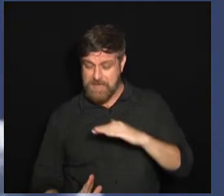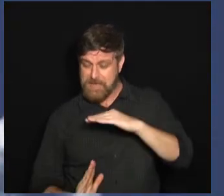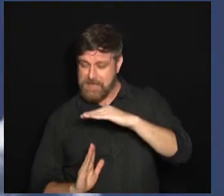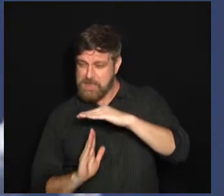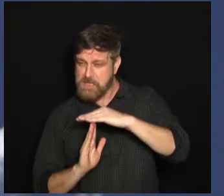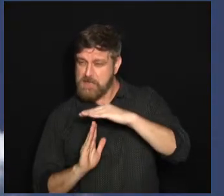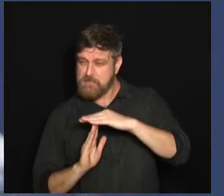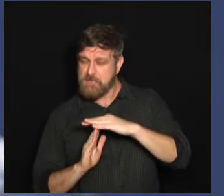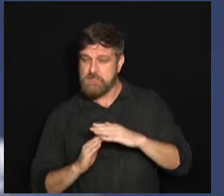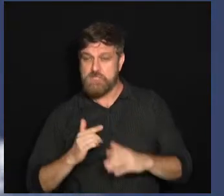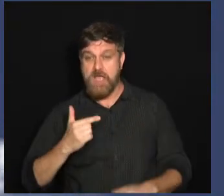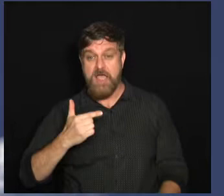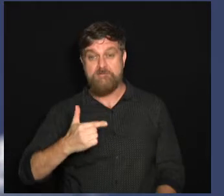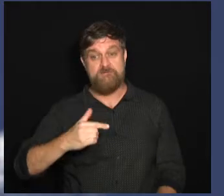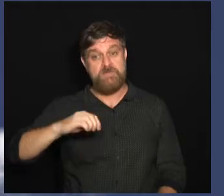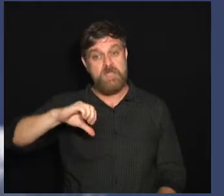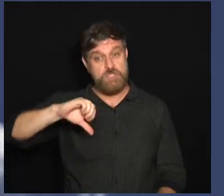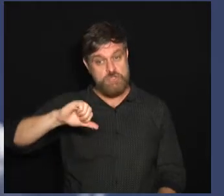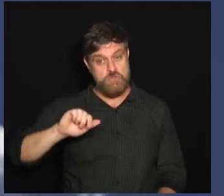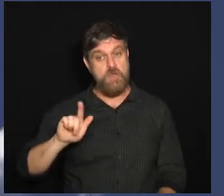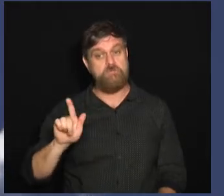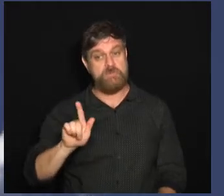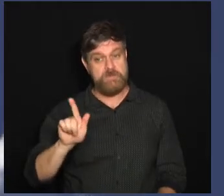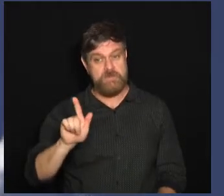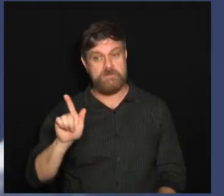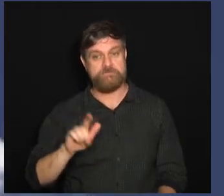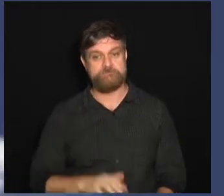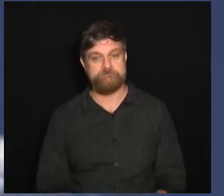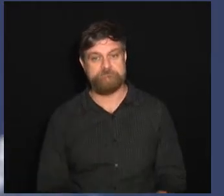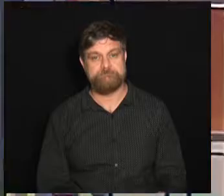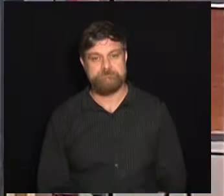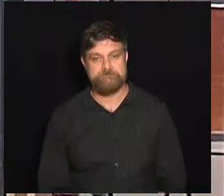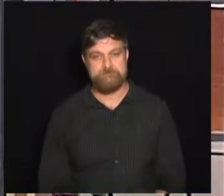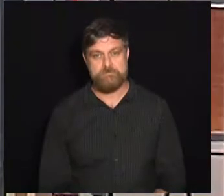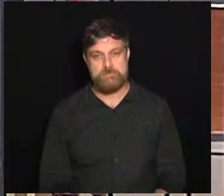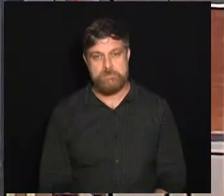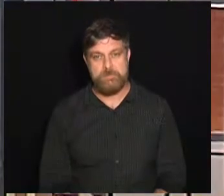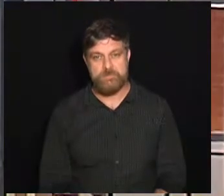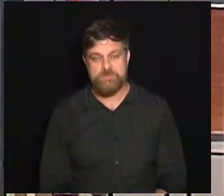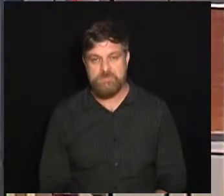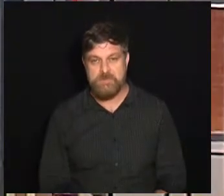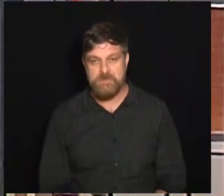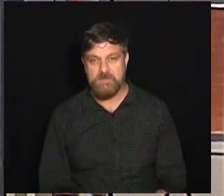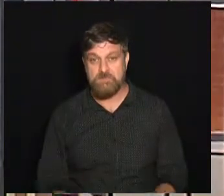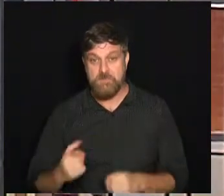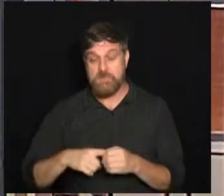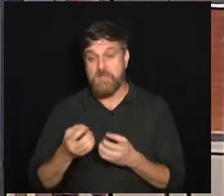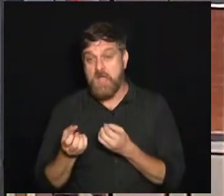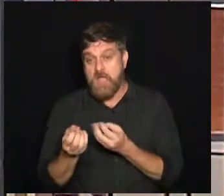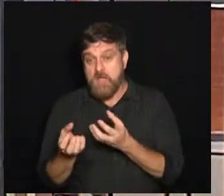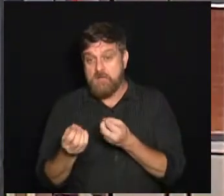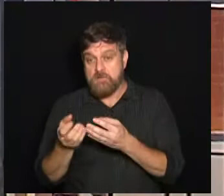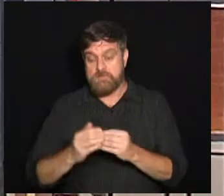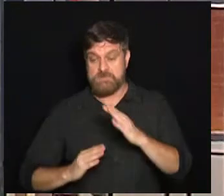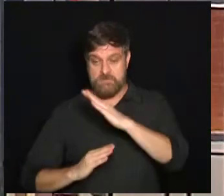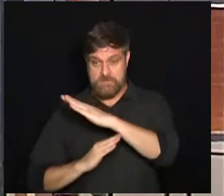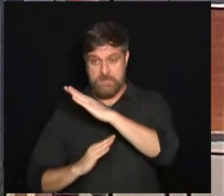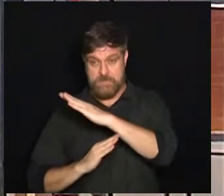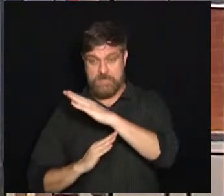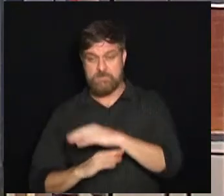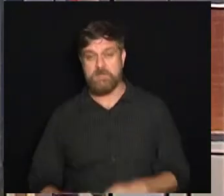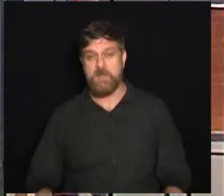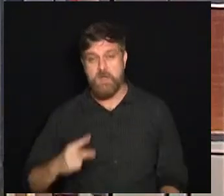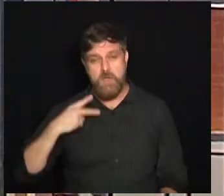a máxima não passa dos 29 graus Celsius. Voltando às informações aqui do Legislativo,